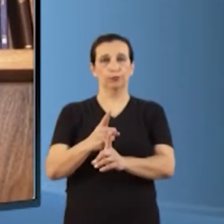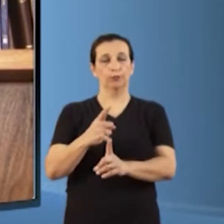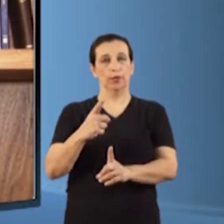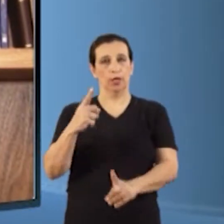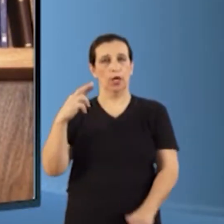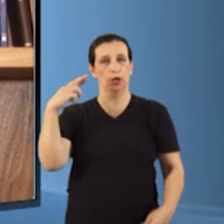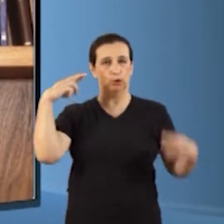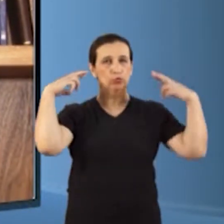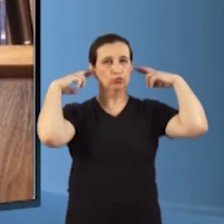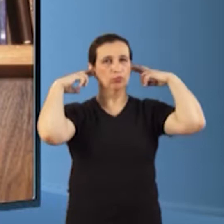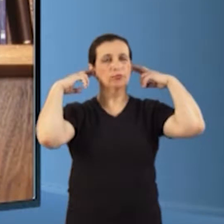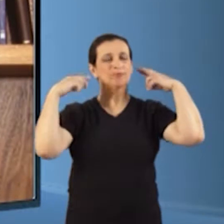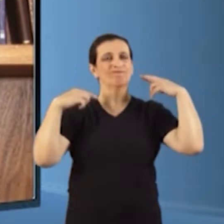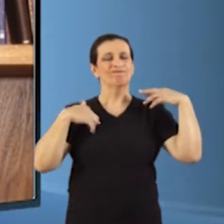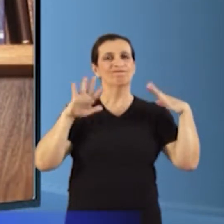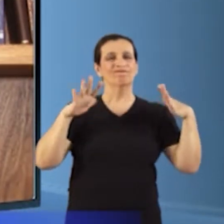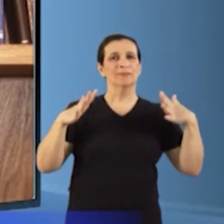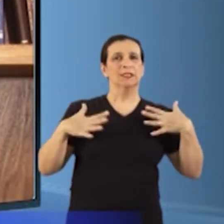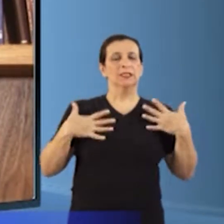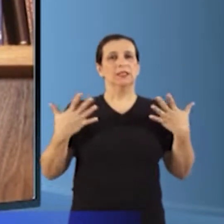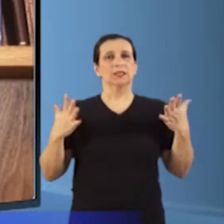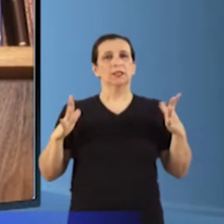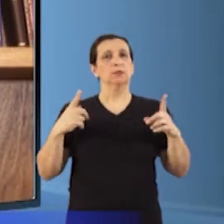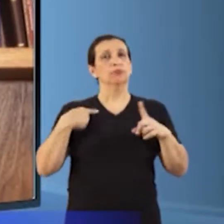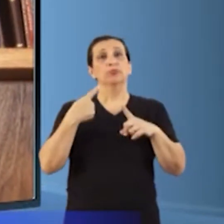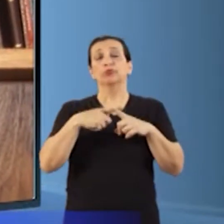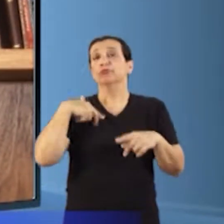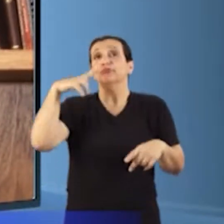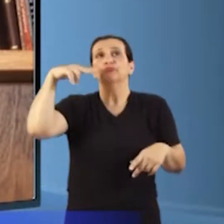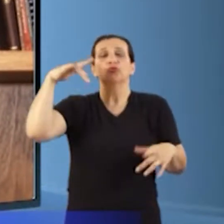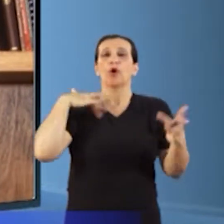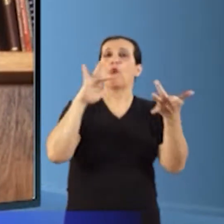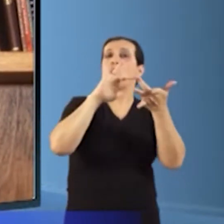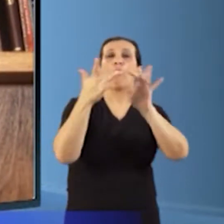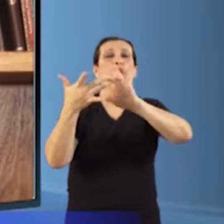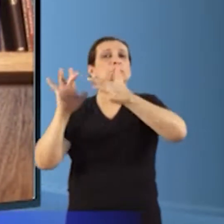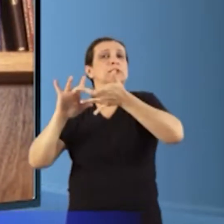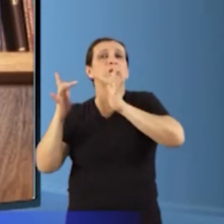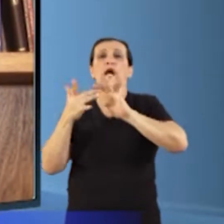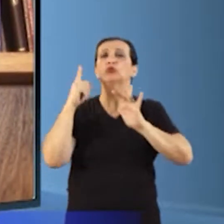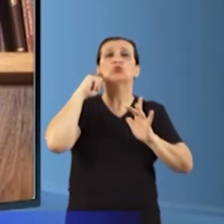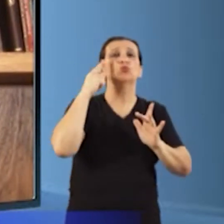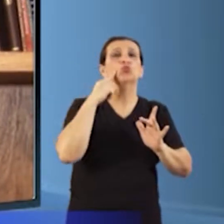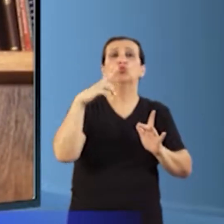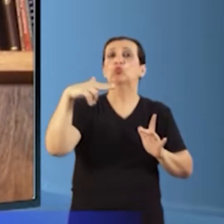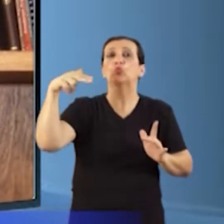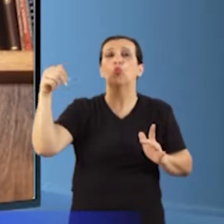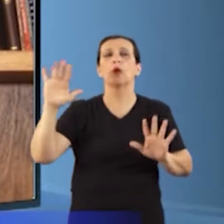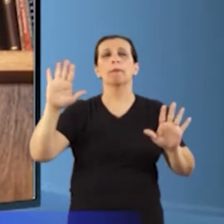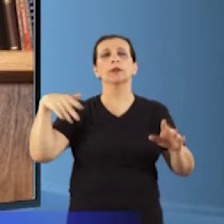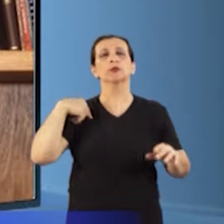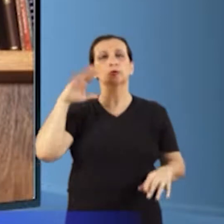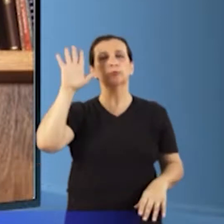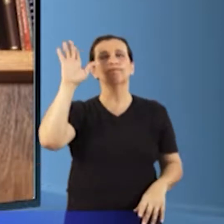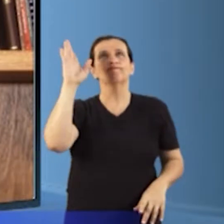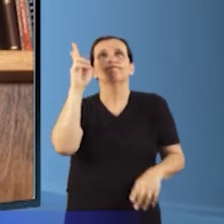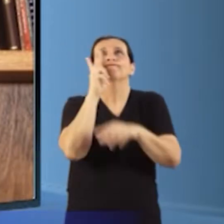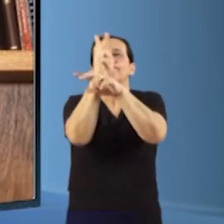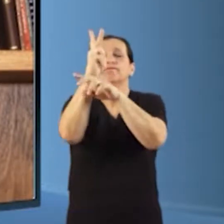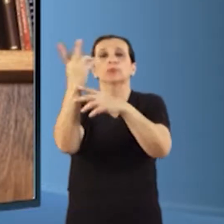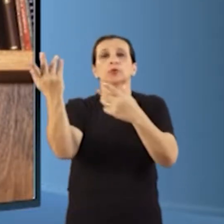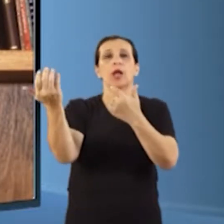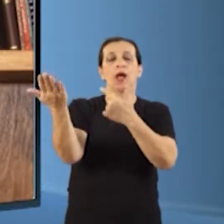Quando eu descobri a surdez, eu fiquei um pouco assustada, né, por nunca tive nenhum contato com nenhum surdo, mas quando eu fui buscar